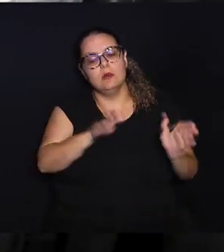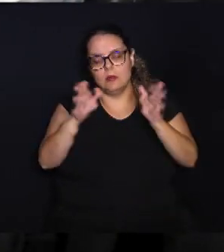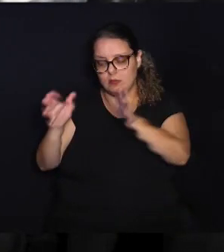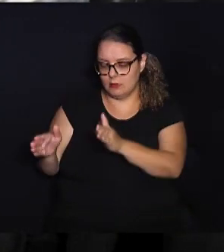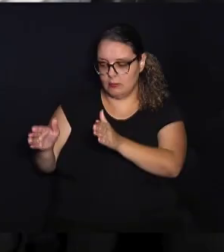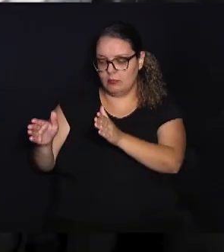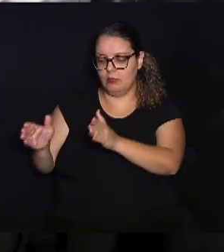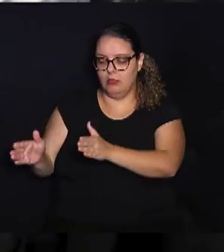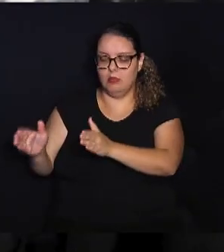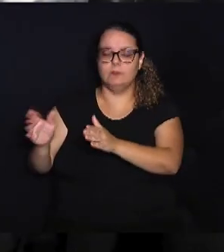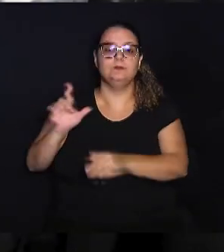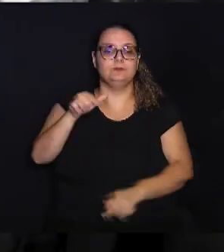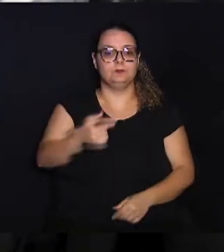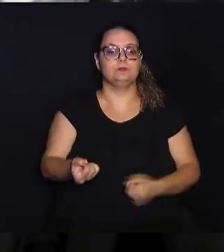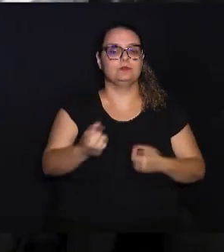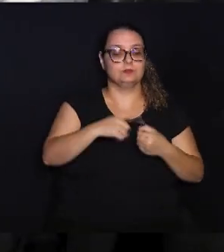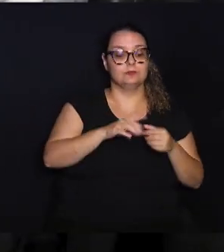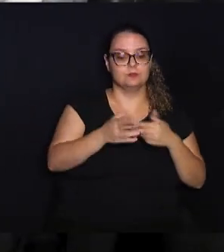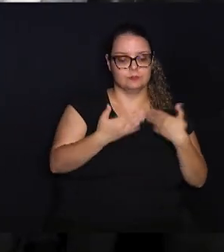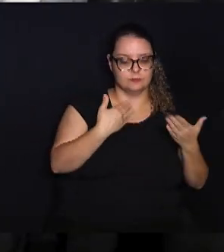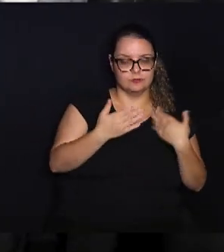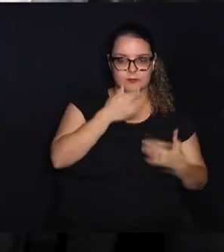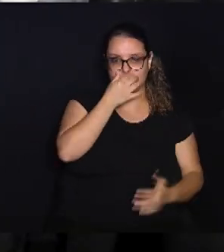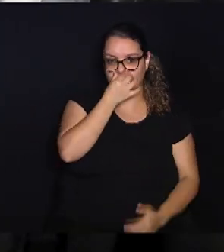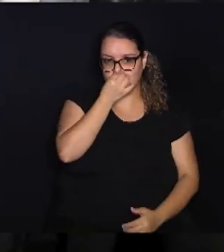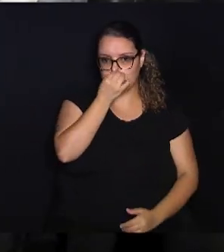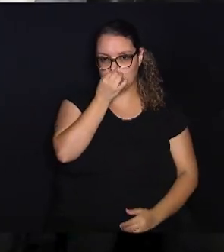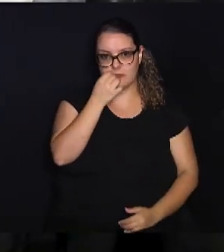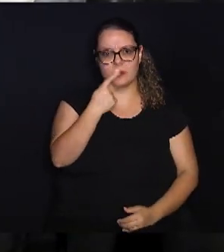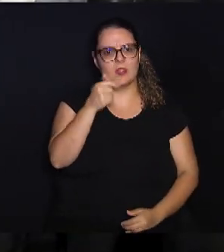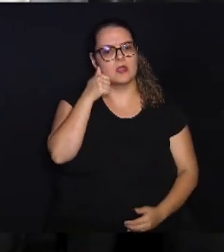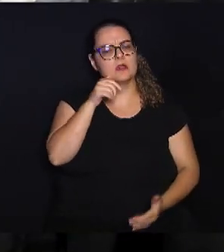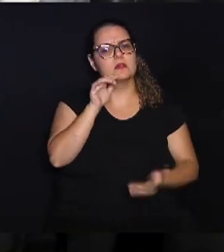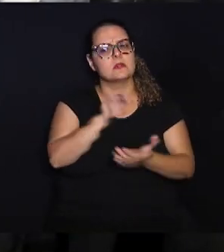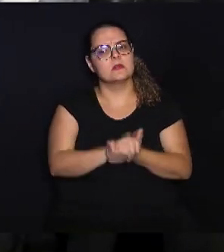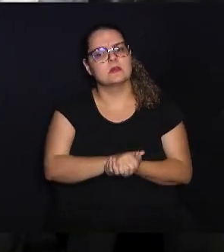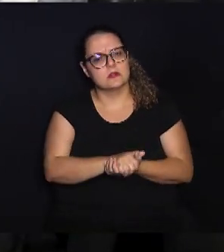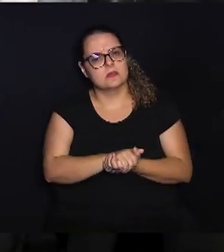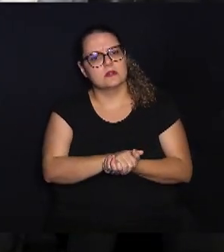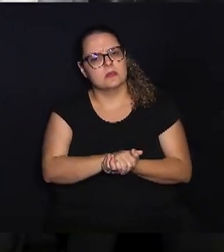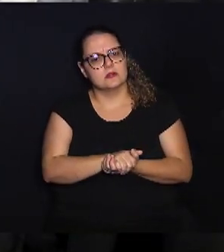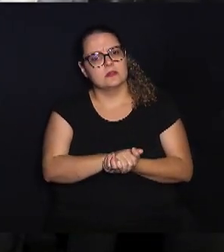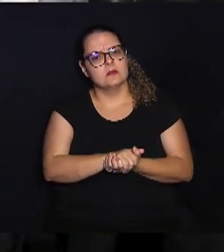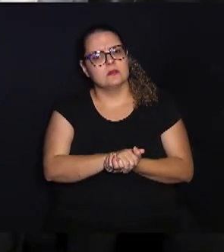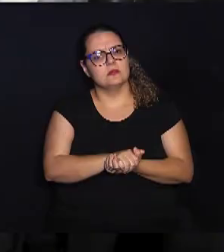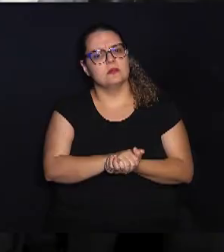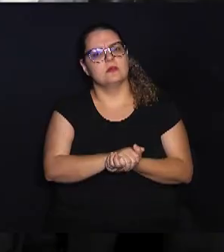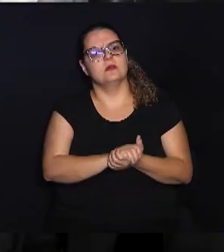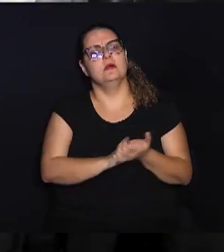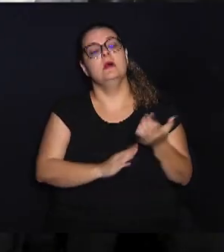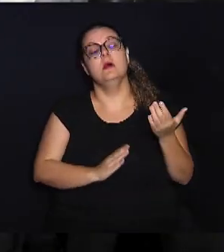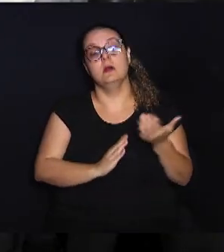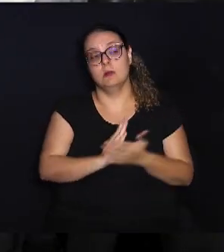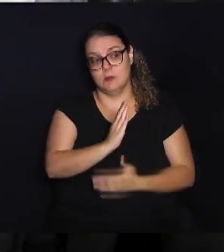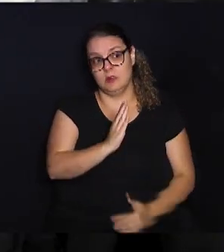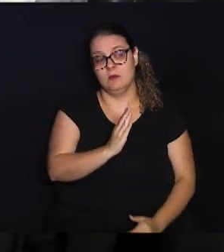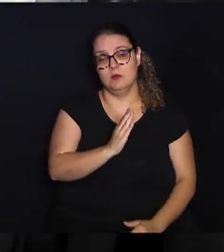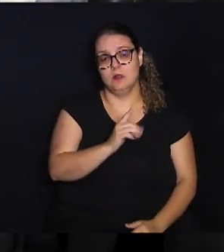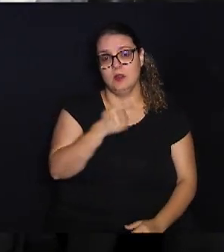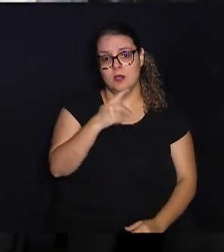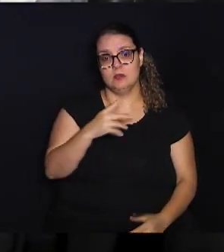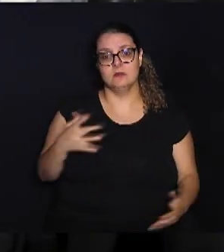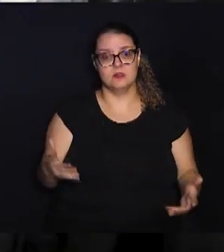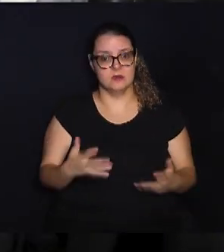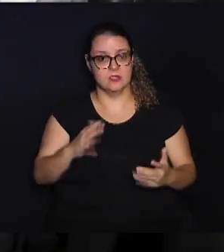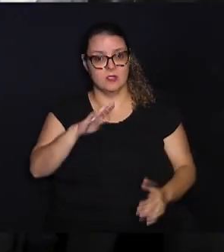gente voltar na nossa conversa. A sua esposa, ela aprovou a sua iniciativa quando